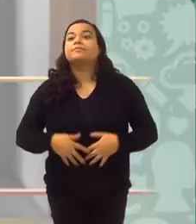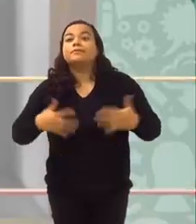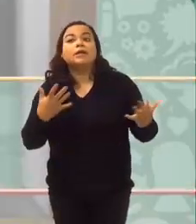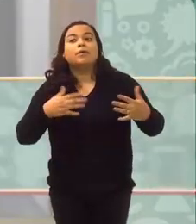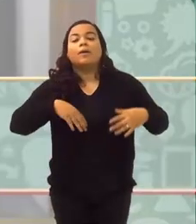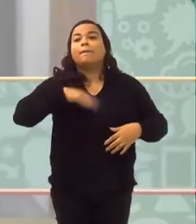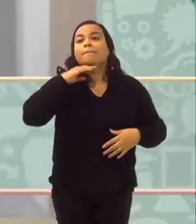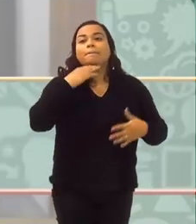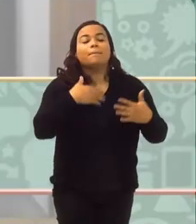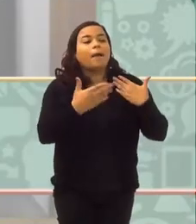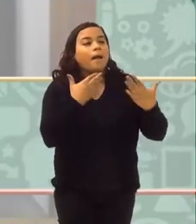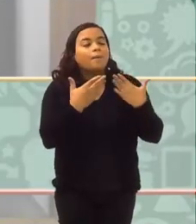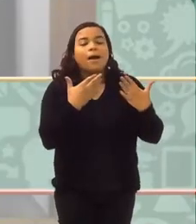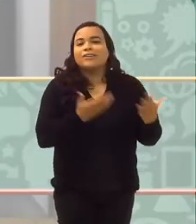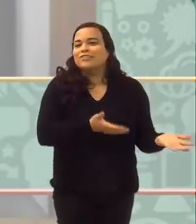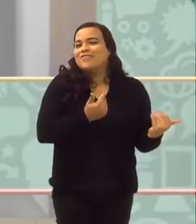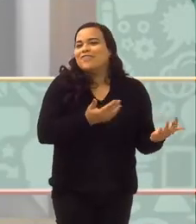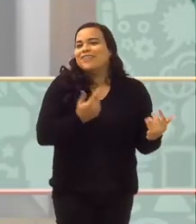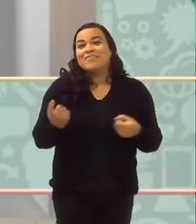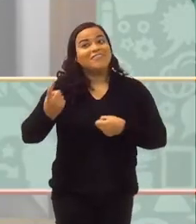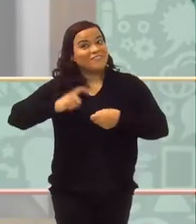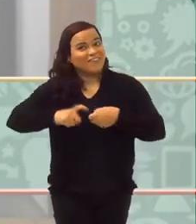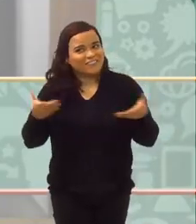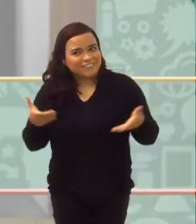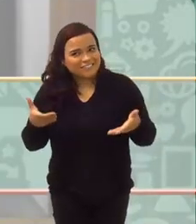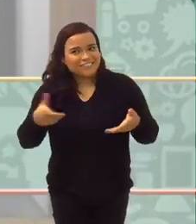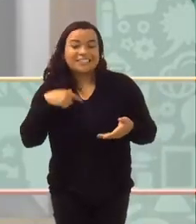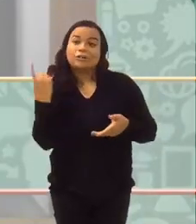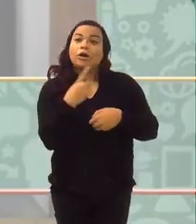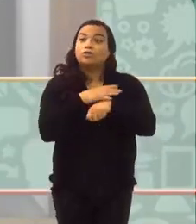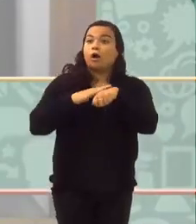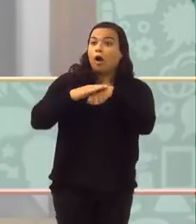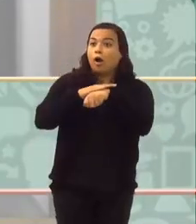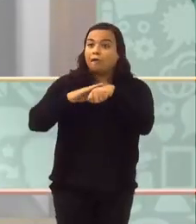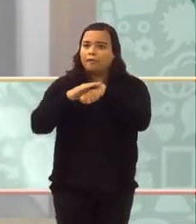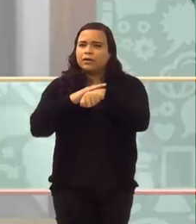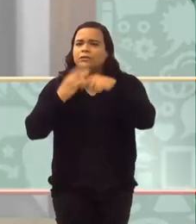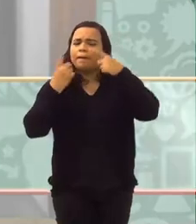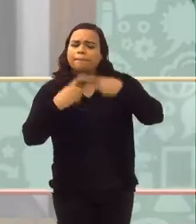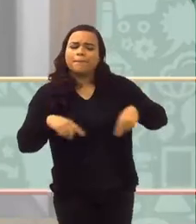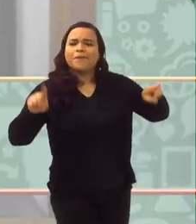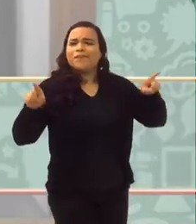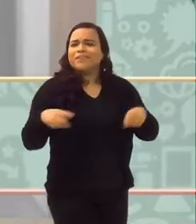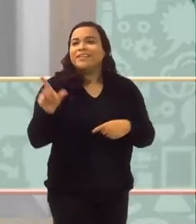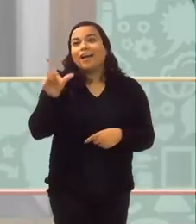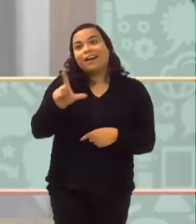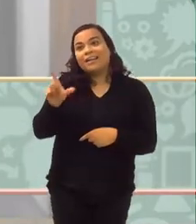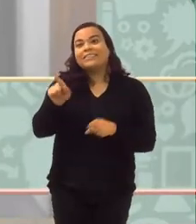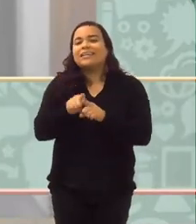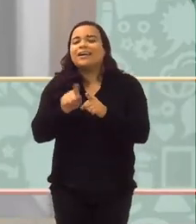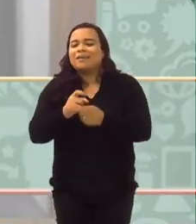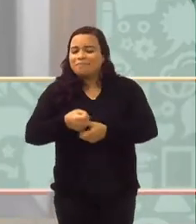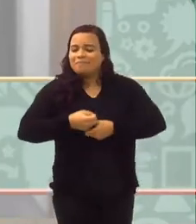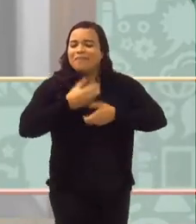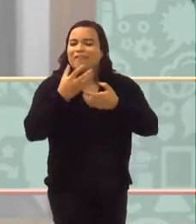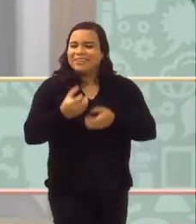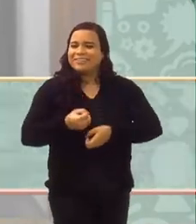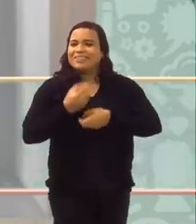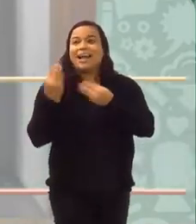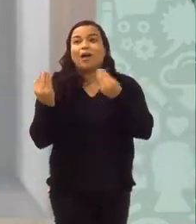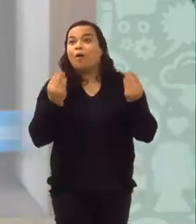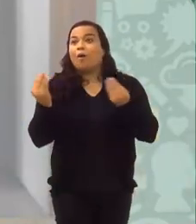O Papo de Juventude está de volta. Estamos conversando sobre como a música, a literatura e a poesia